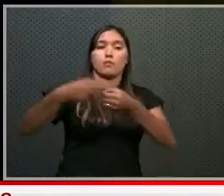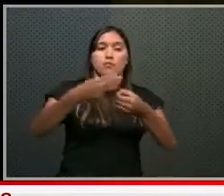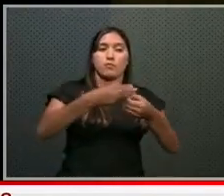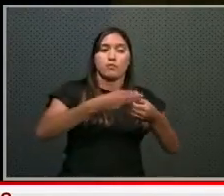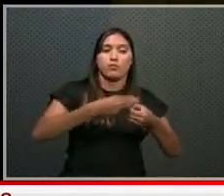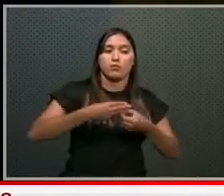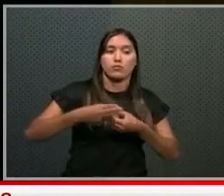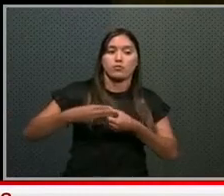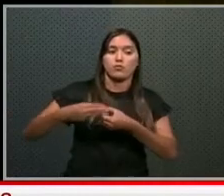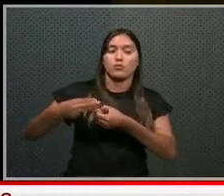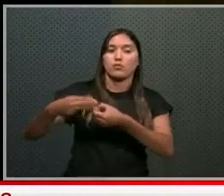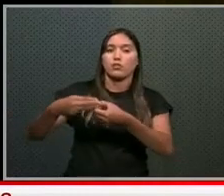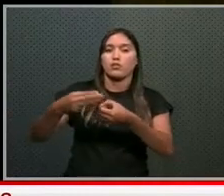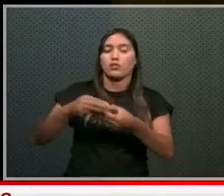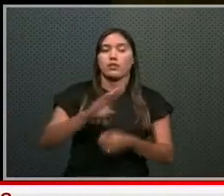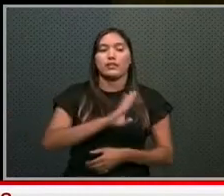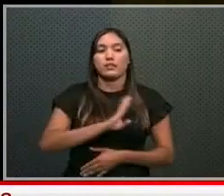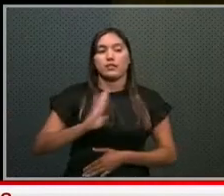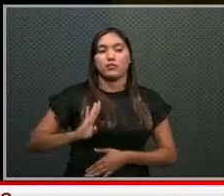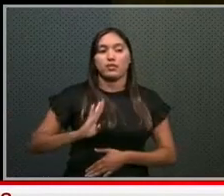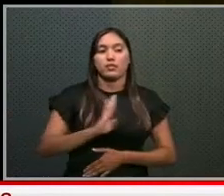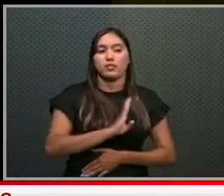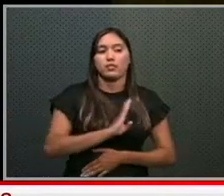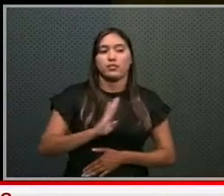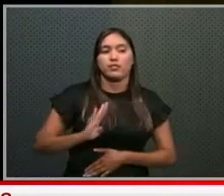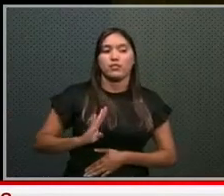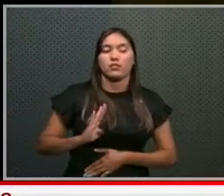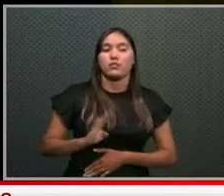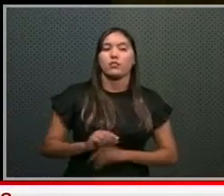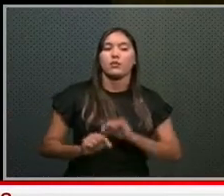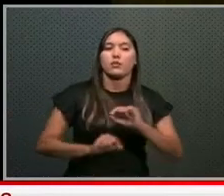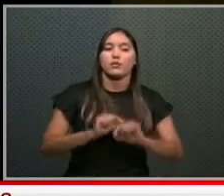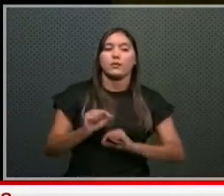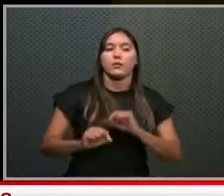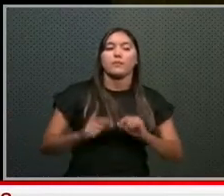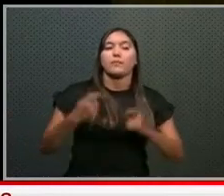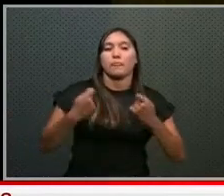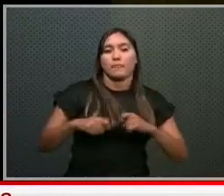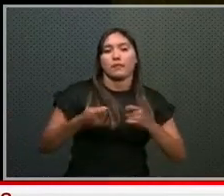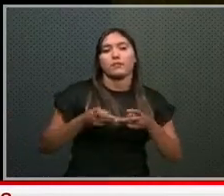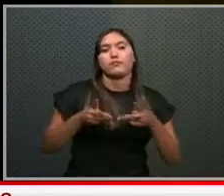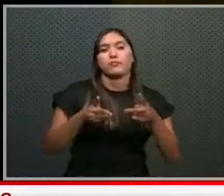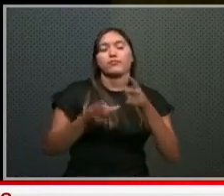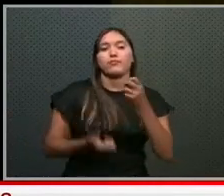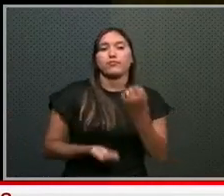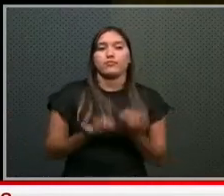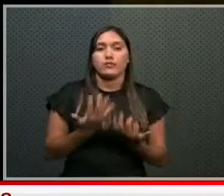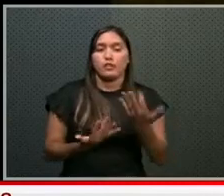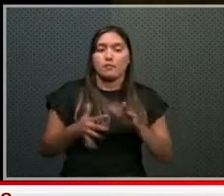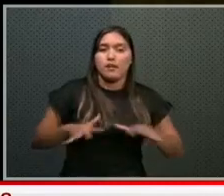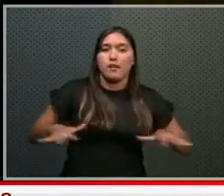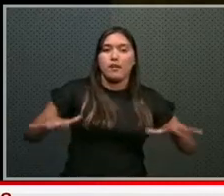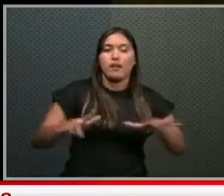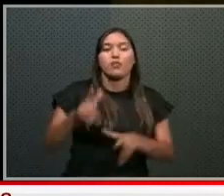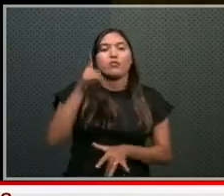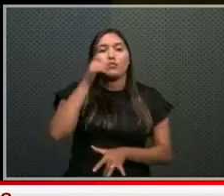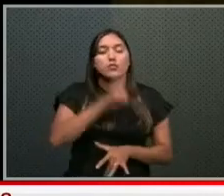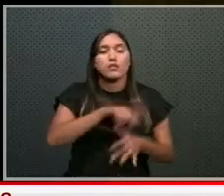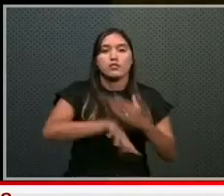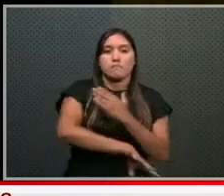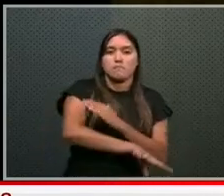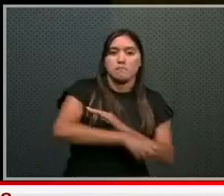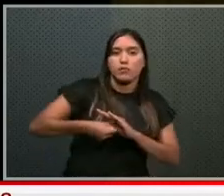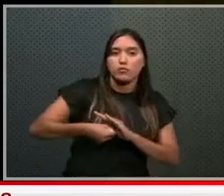Verde Barcarena Ainda temos que queimar algumas áreas para poder plantar mandioca